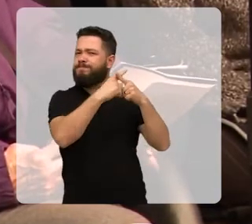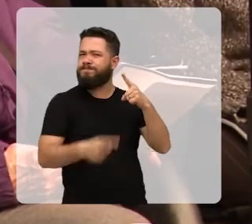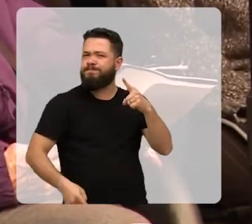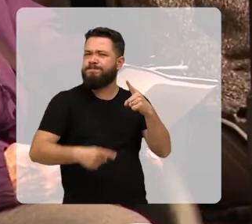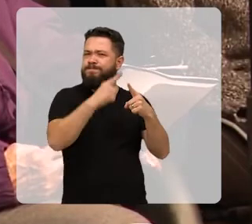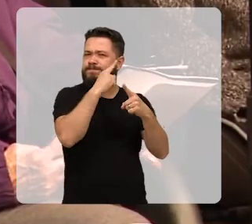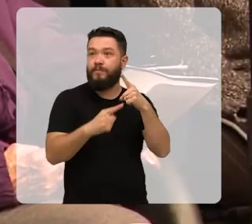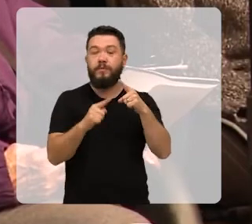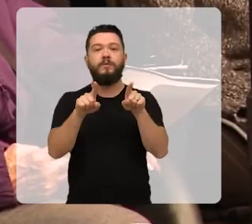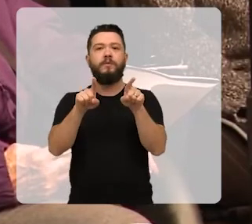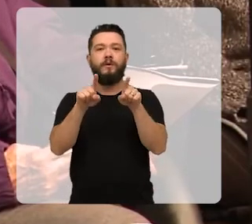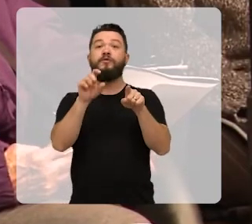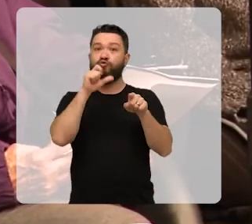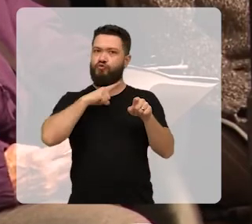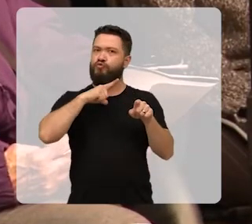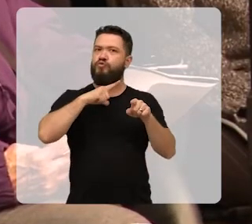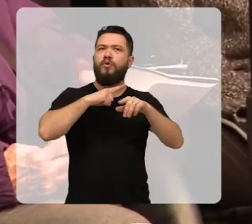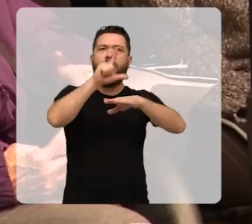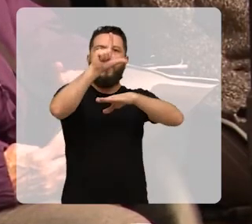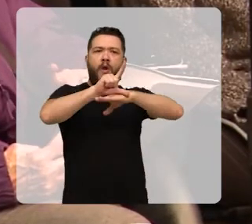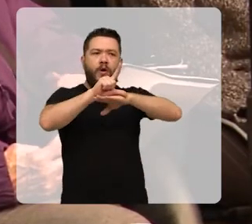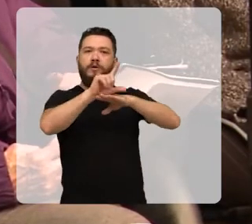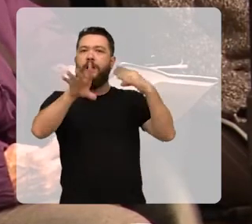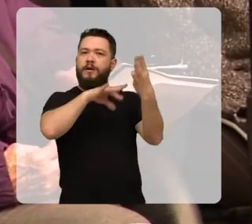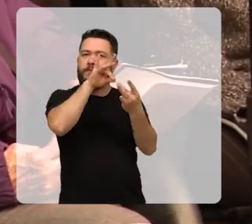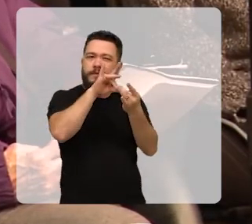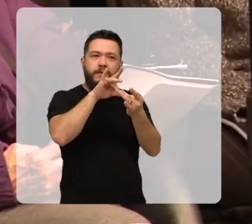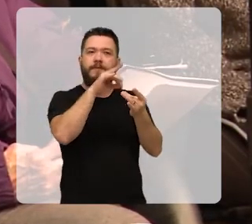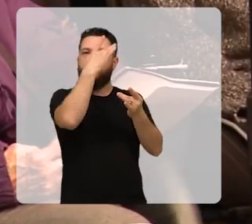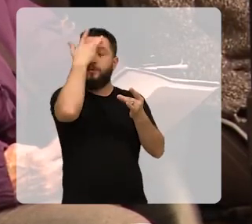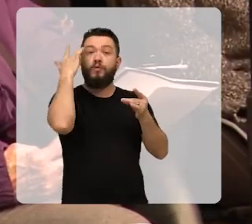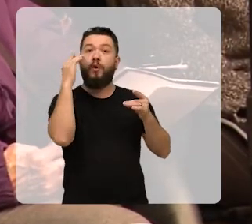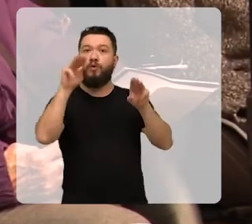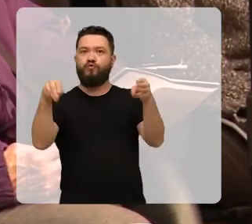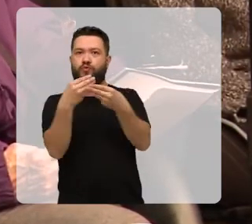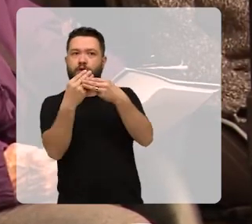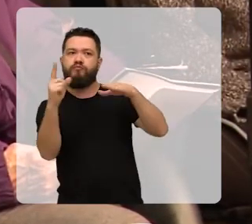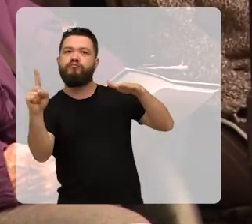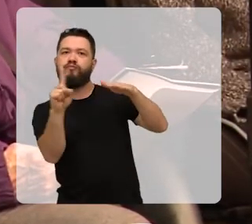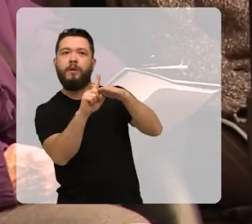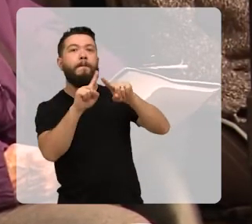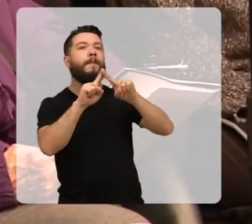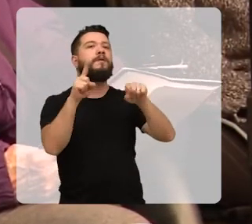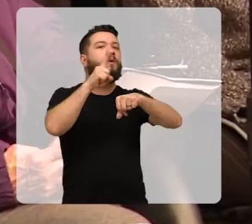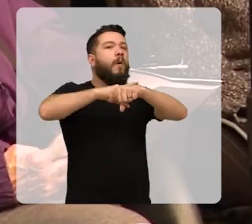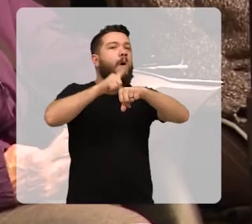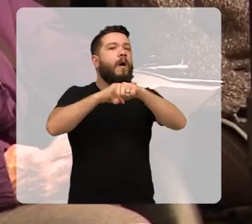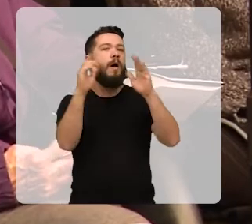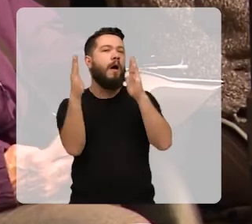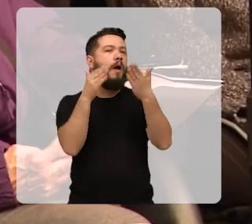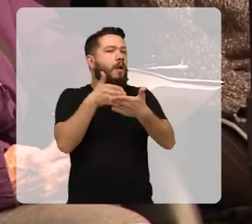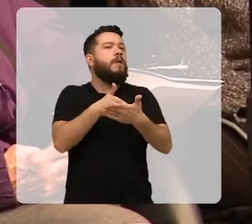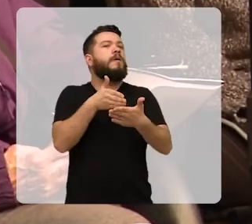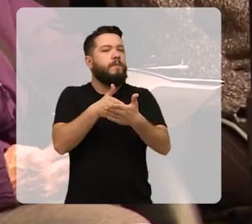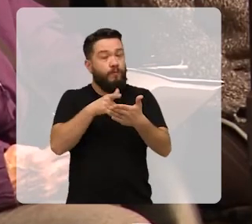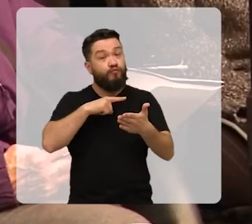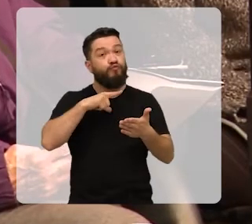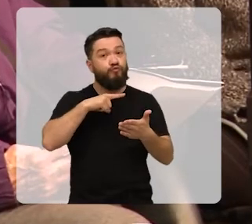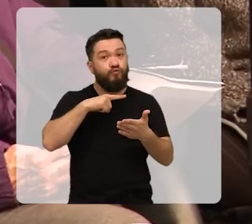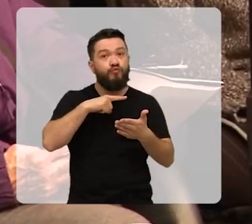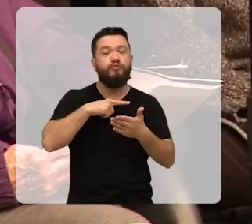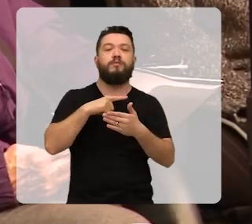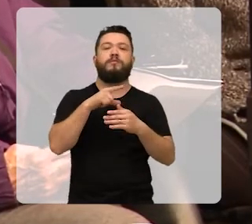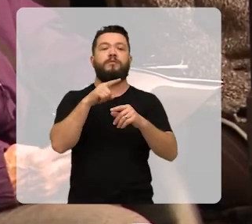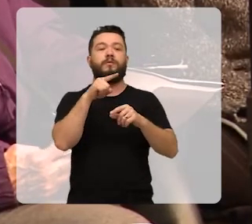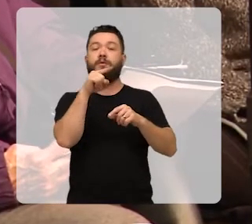específicas para os judeus eram somente abertas durante poucas horas, durante o dia. Todo dia